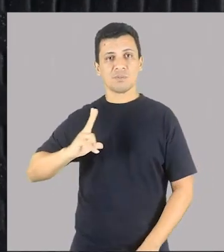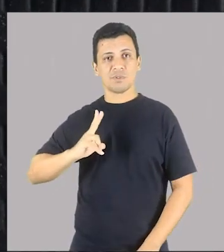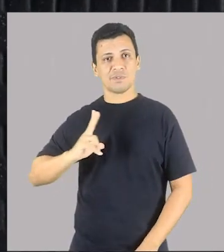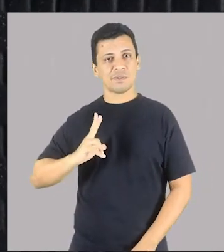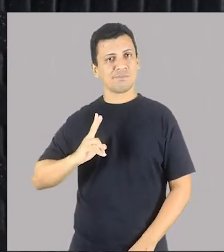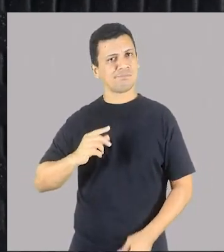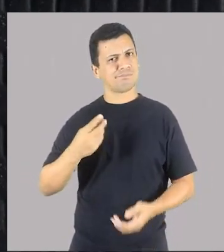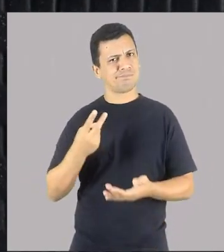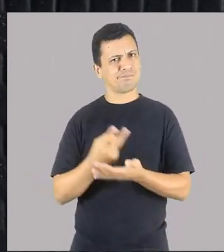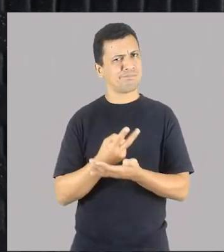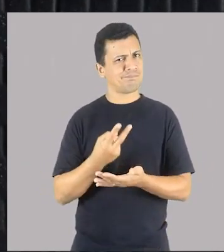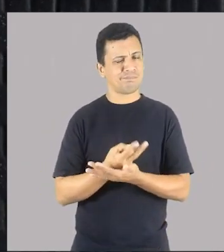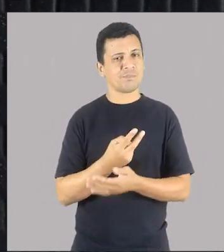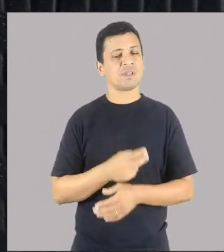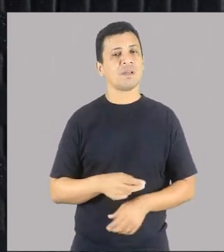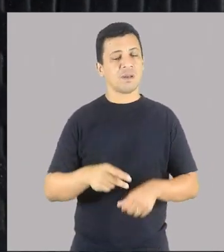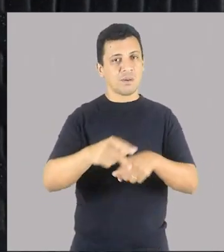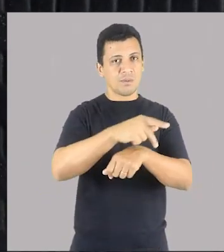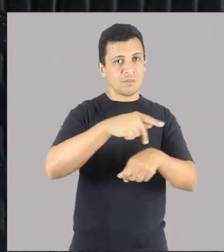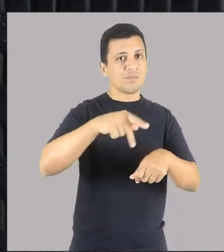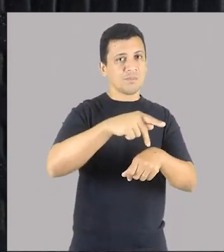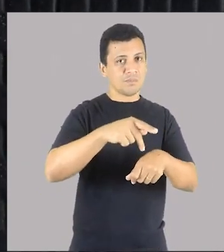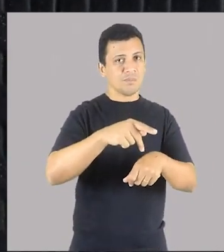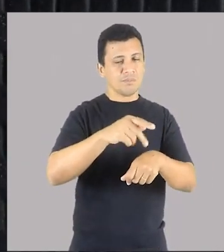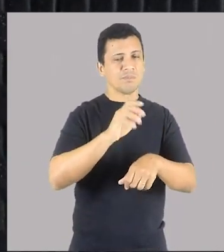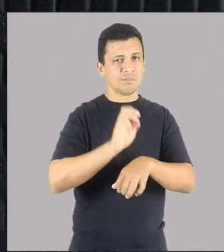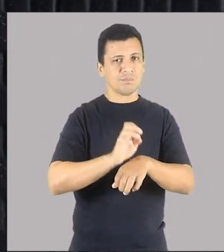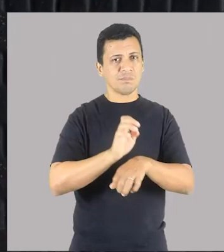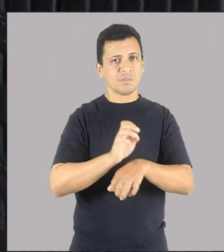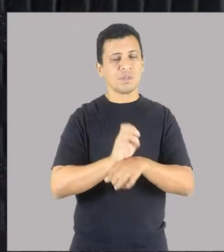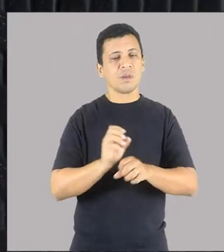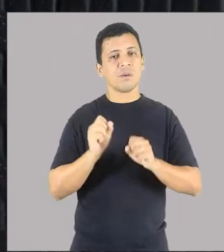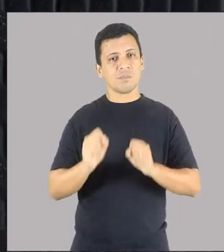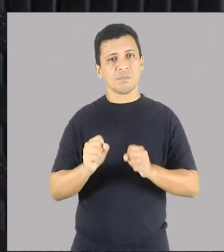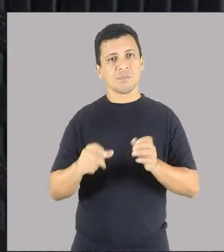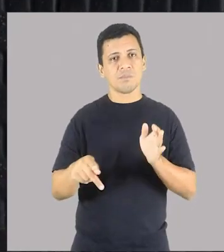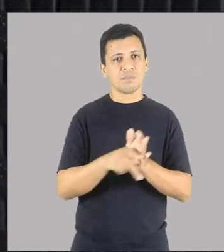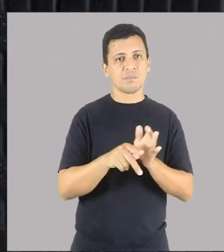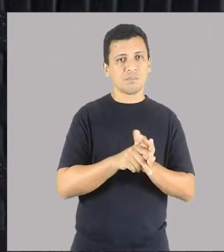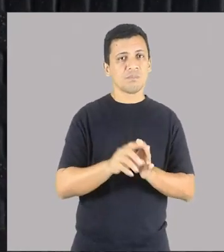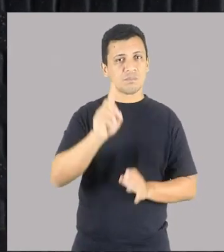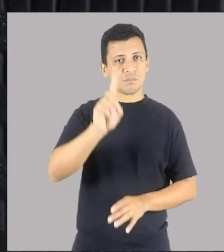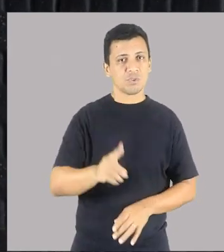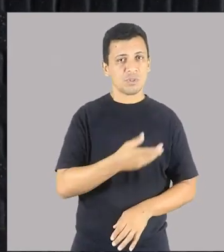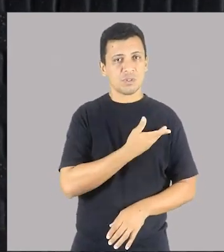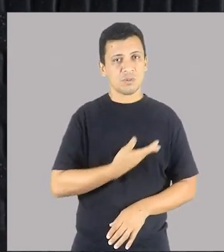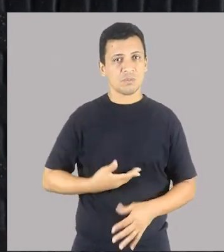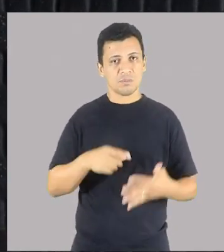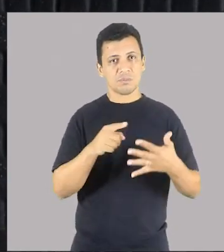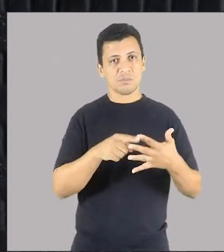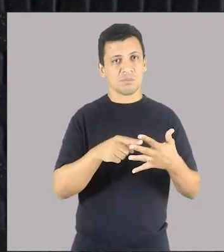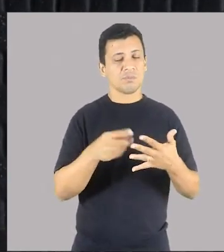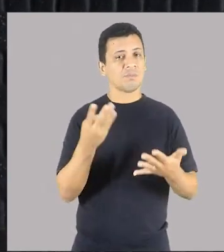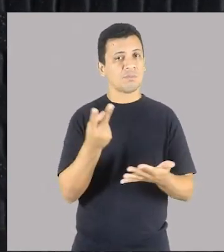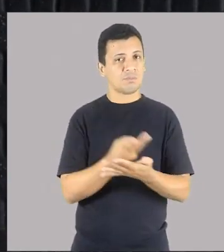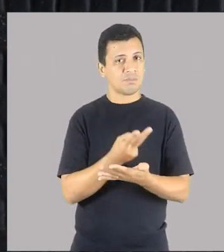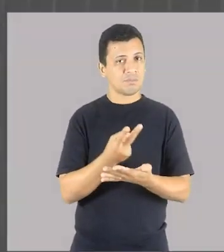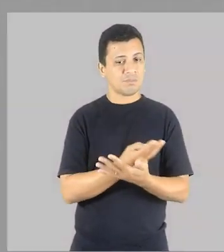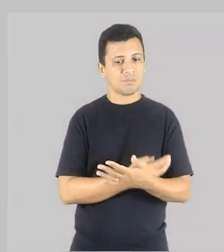uma realidade. O Estado atua maximamente no direito público. Então já exclui também a letra B logo de